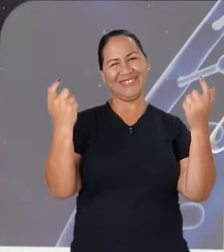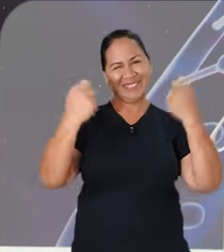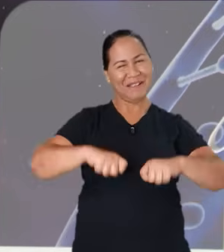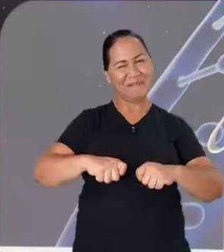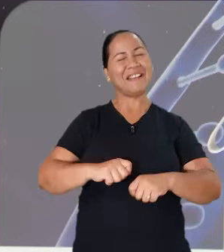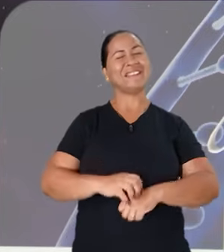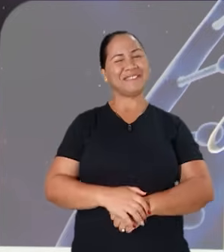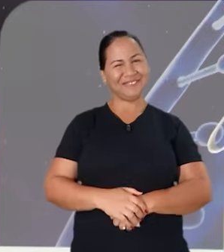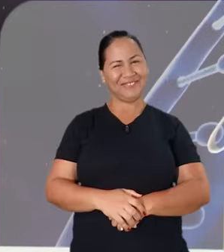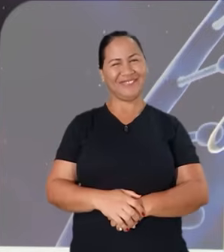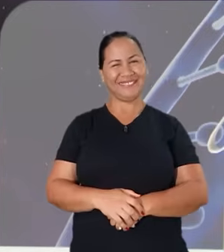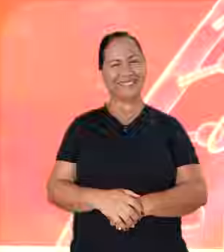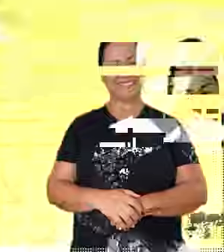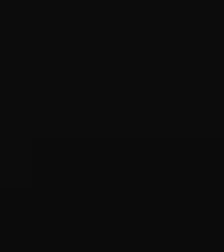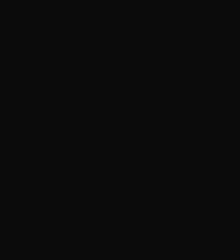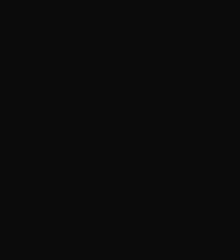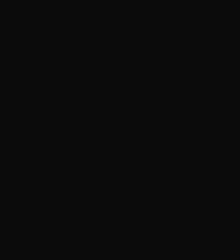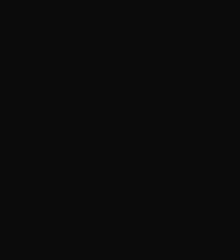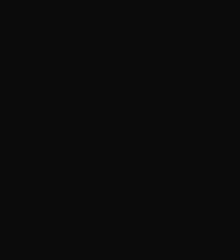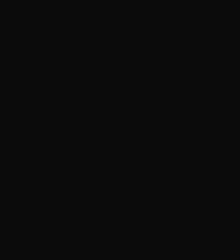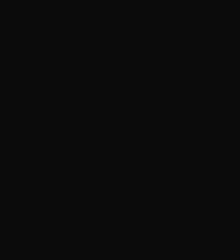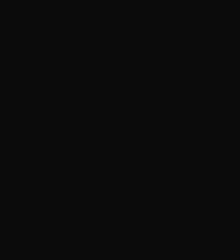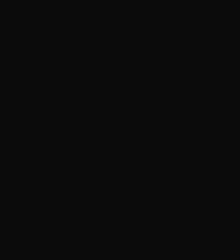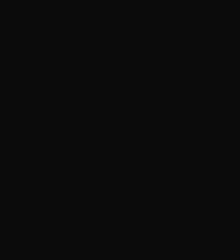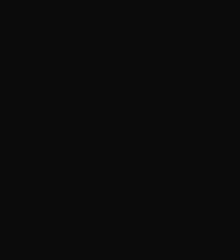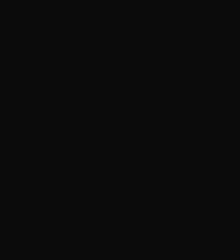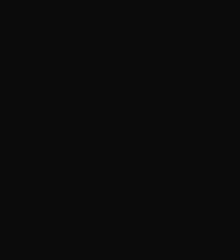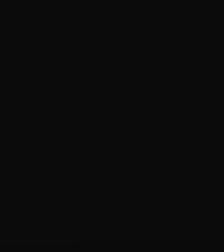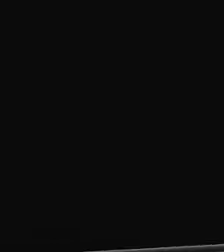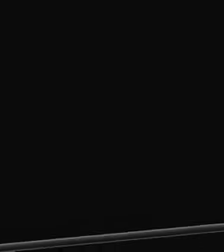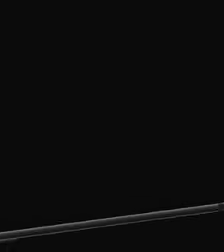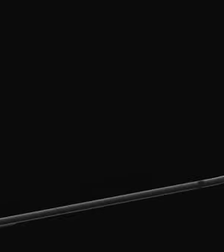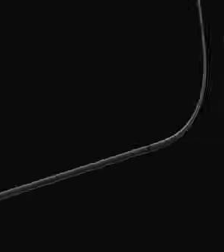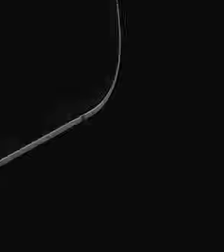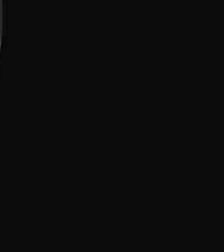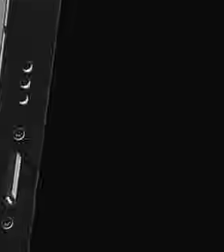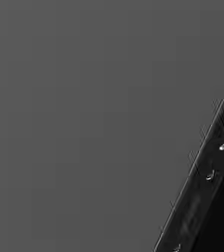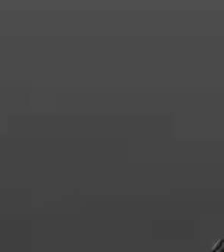é capaz de comprar. de ver.